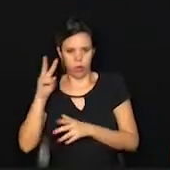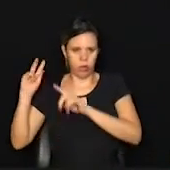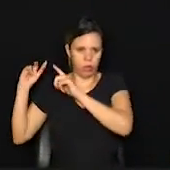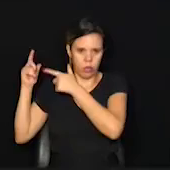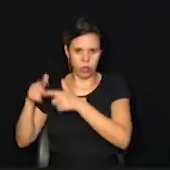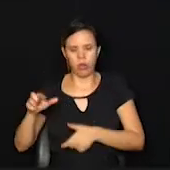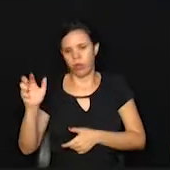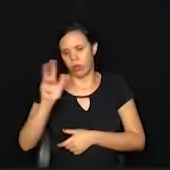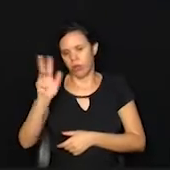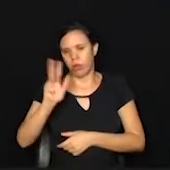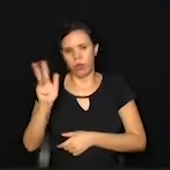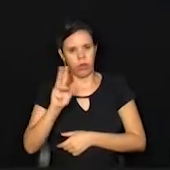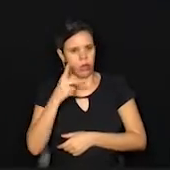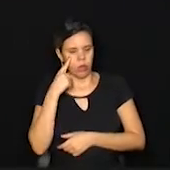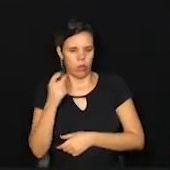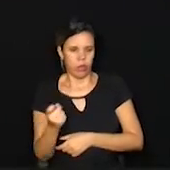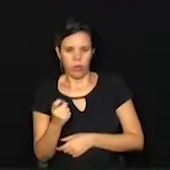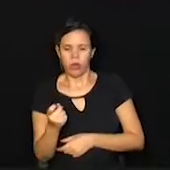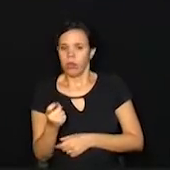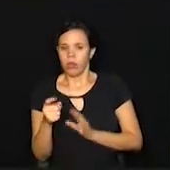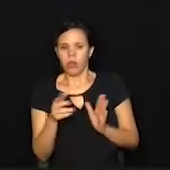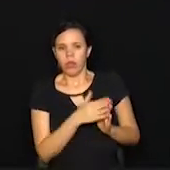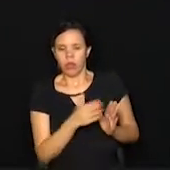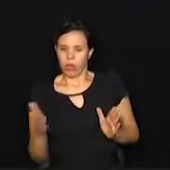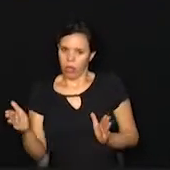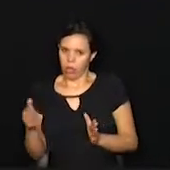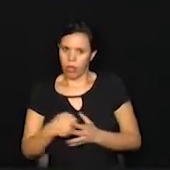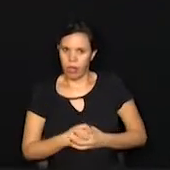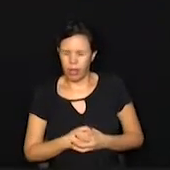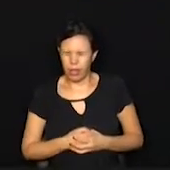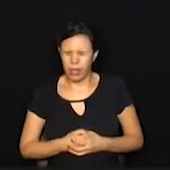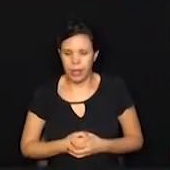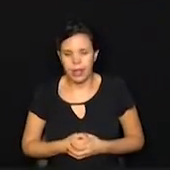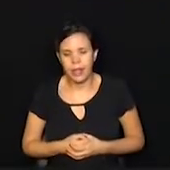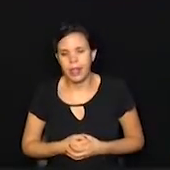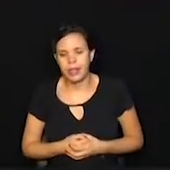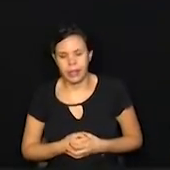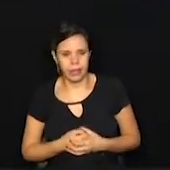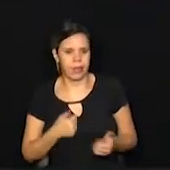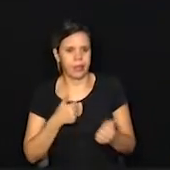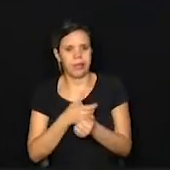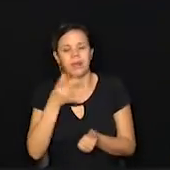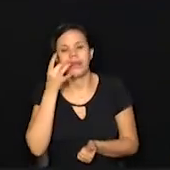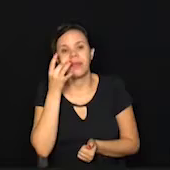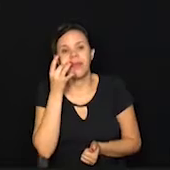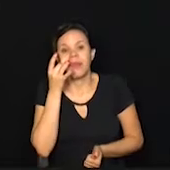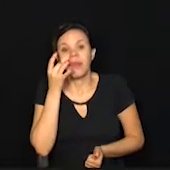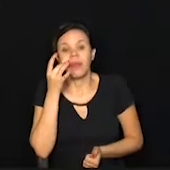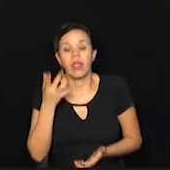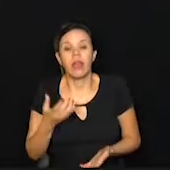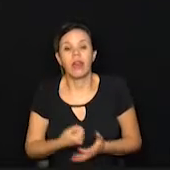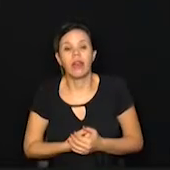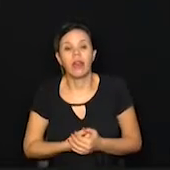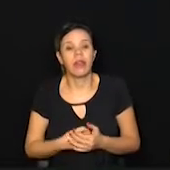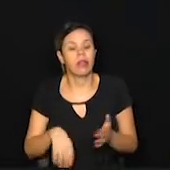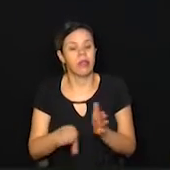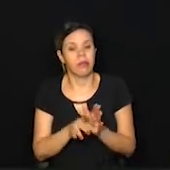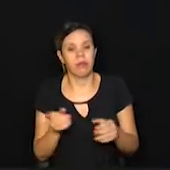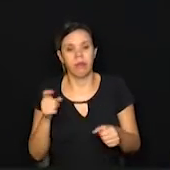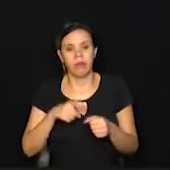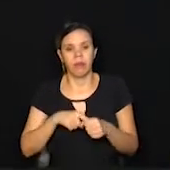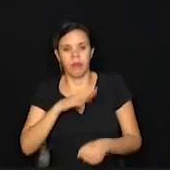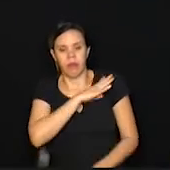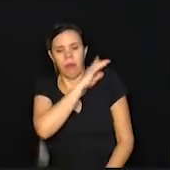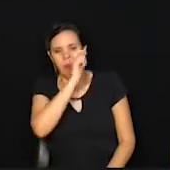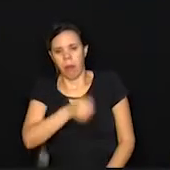do Lula por exemplo muito interessante Que exame é esse período que começa a tá mais presente começa a ter uma certa retomada e aqui